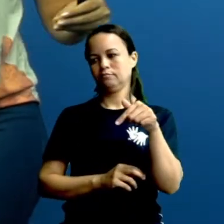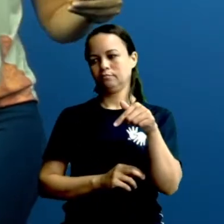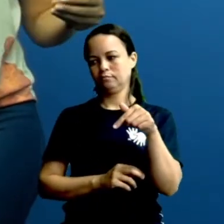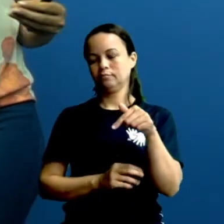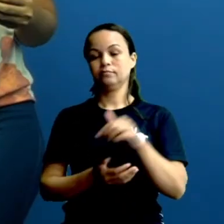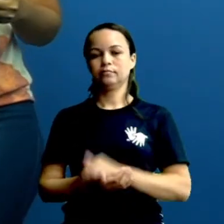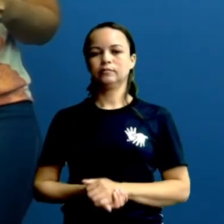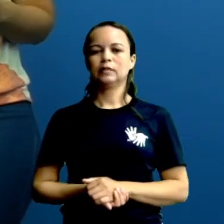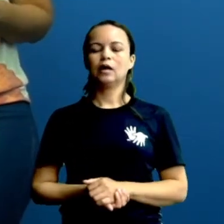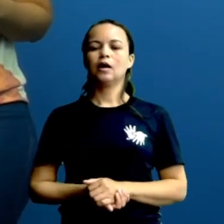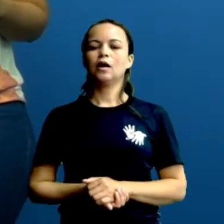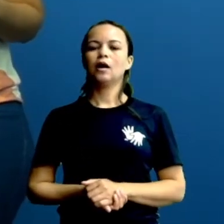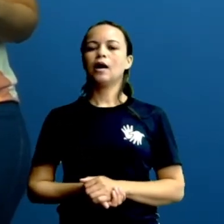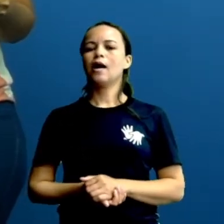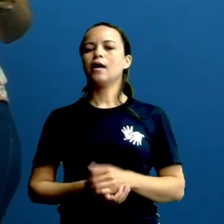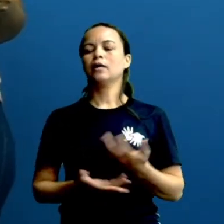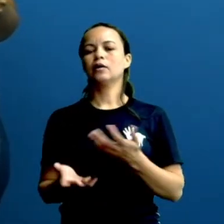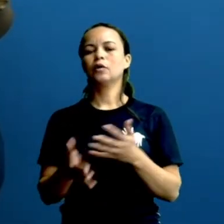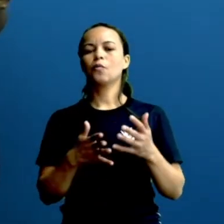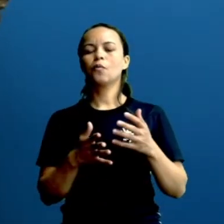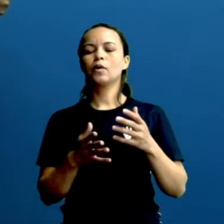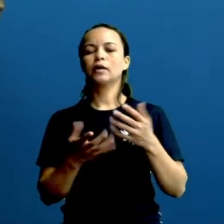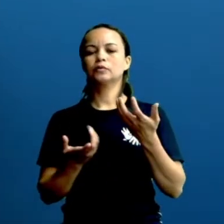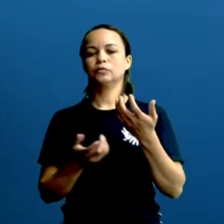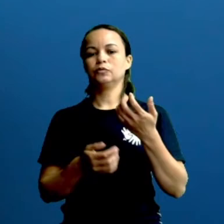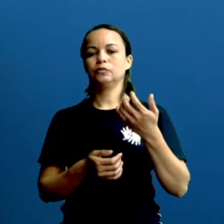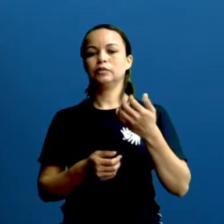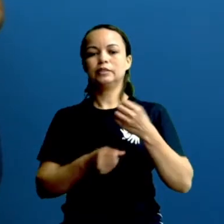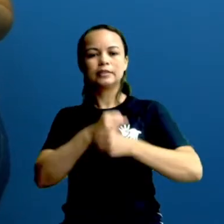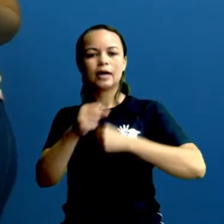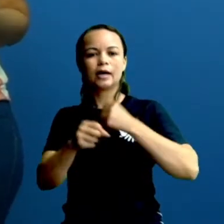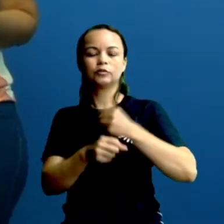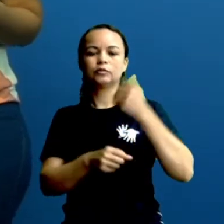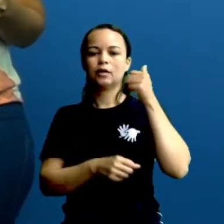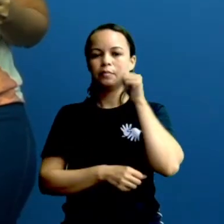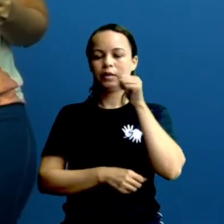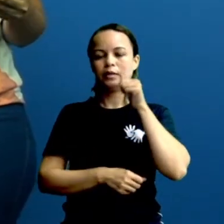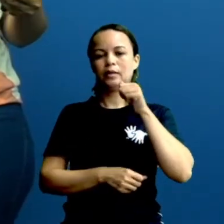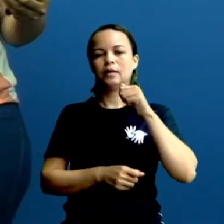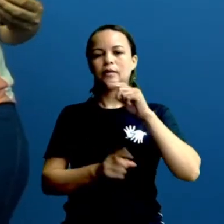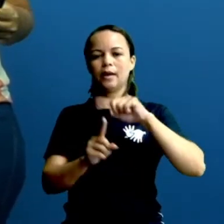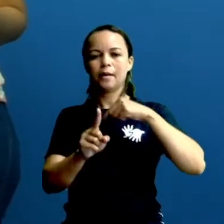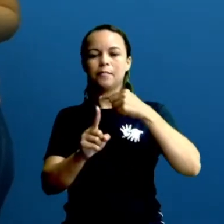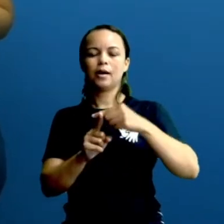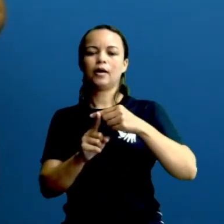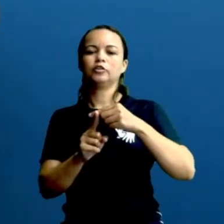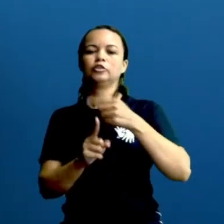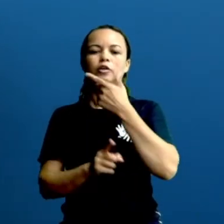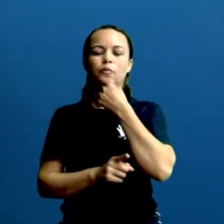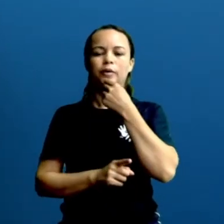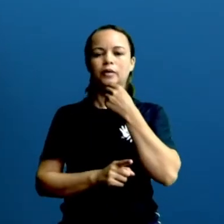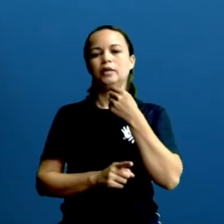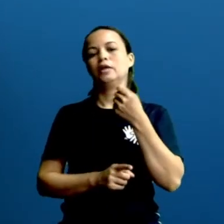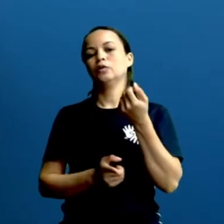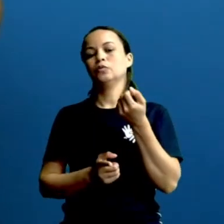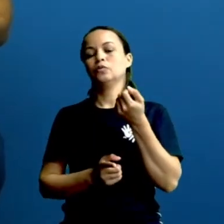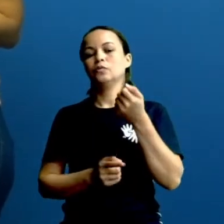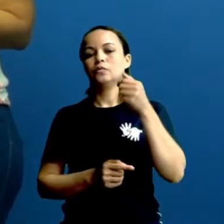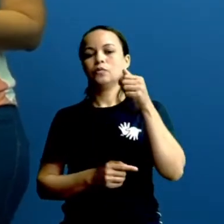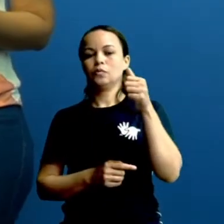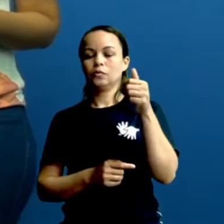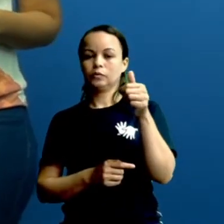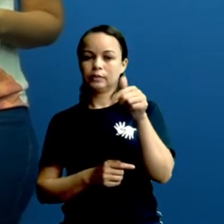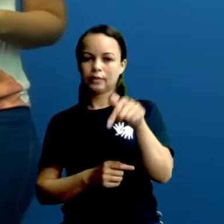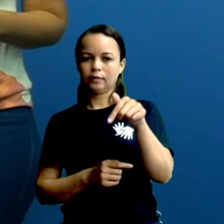Então, quantos anos Maria tem a mais do que Carlos? Maria tem a mais do que Carlos 7